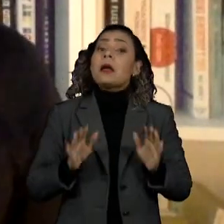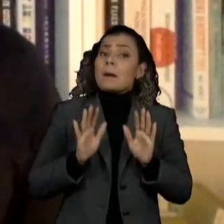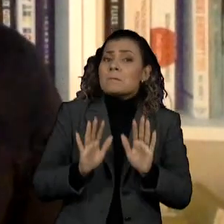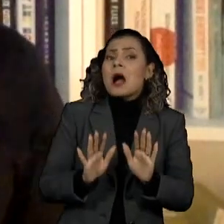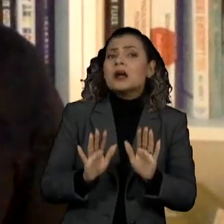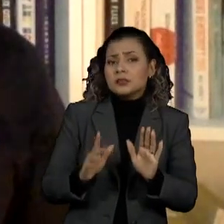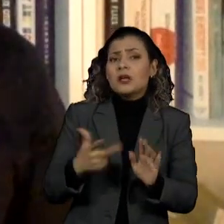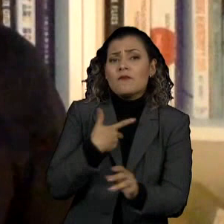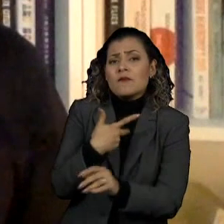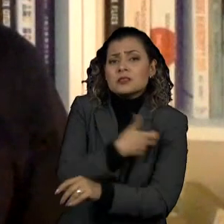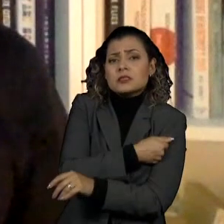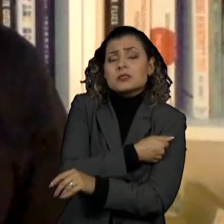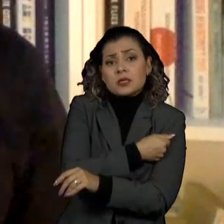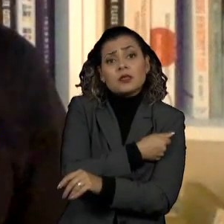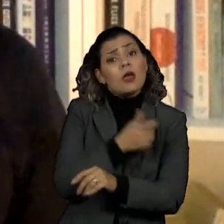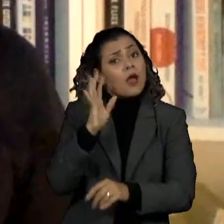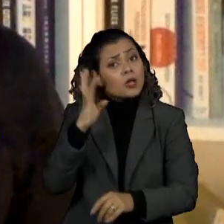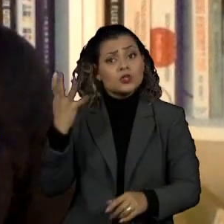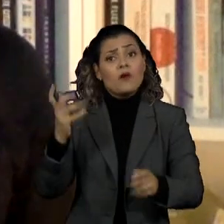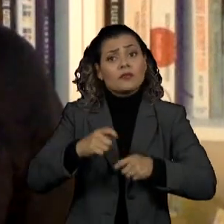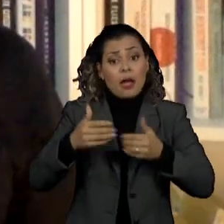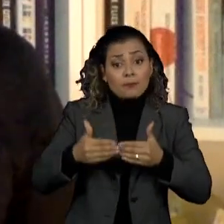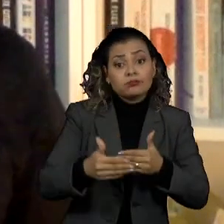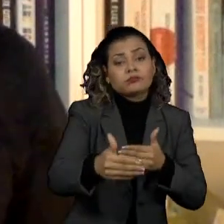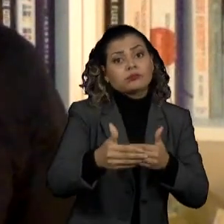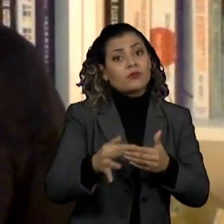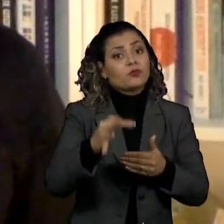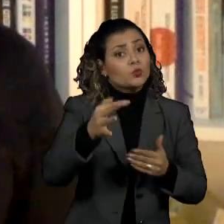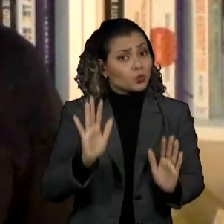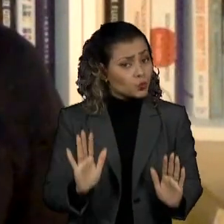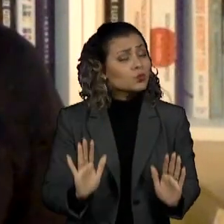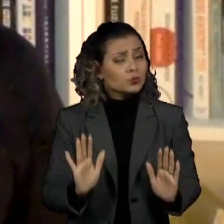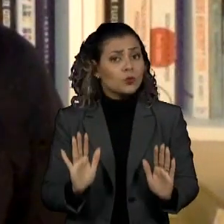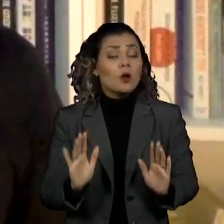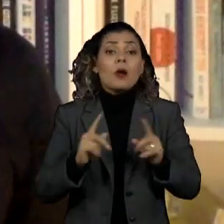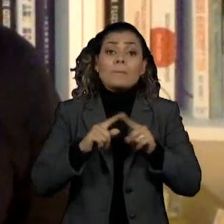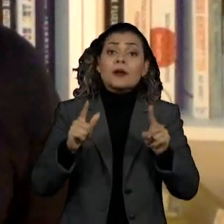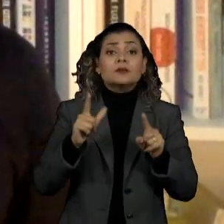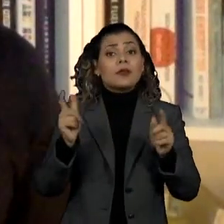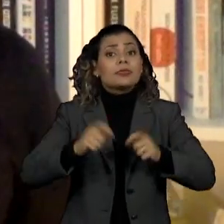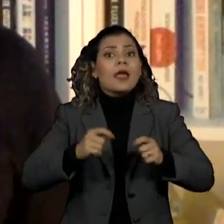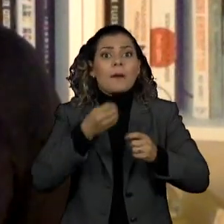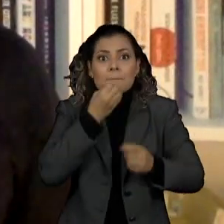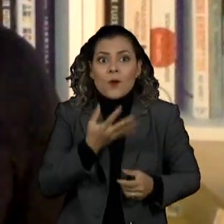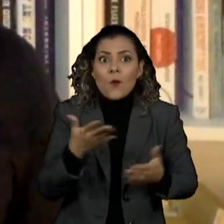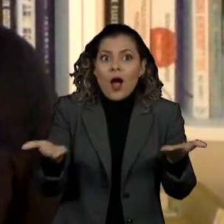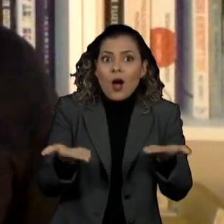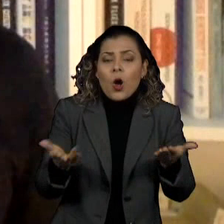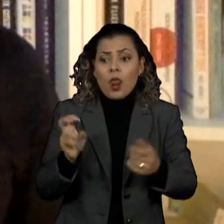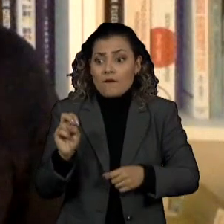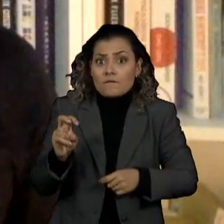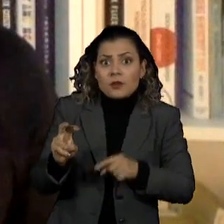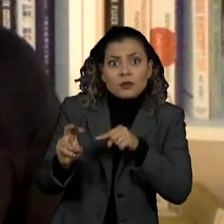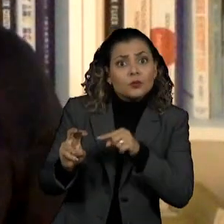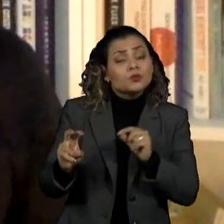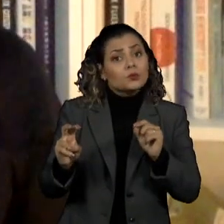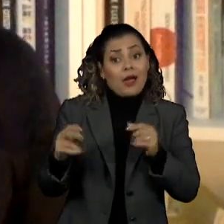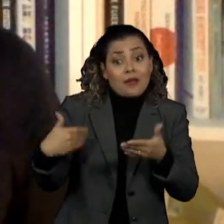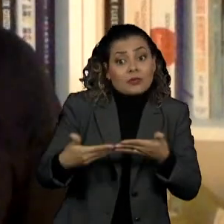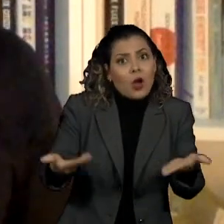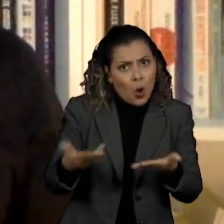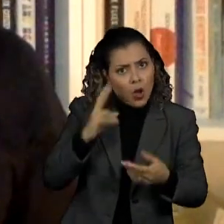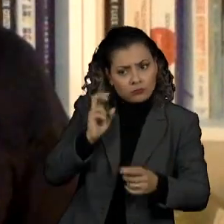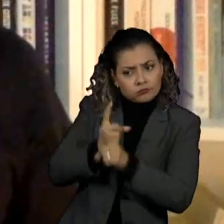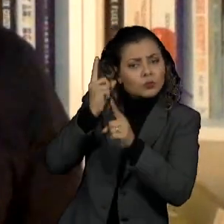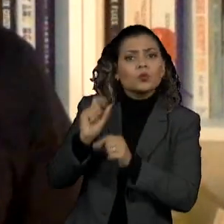The vaccine is the long-term solution. The good news is that this virus, at least until now, doesn't seem to